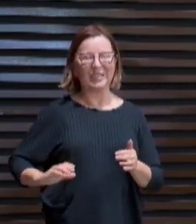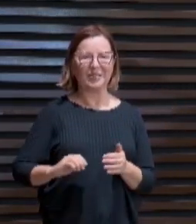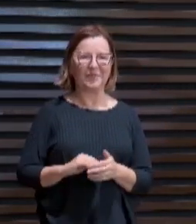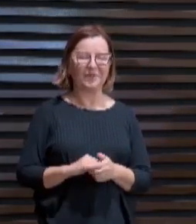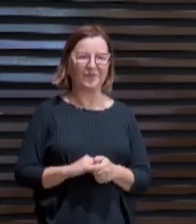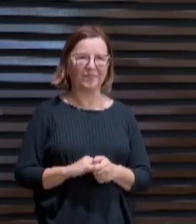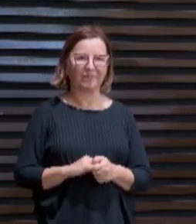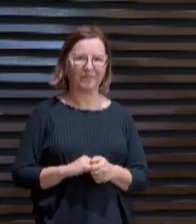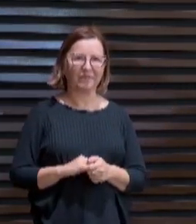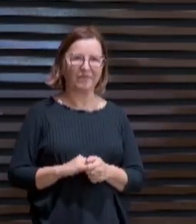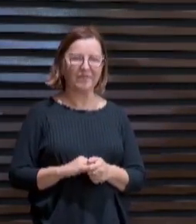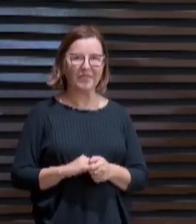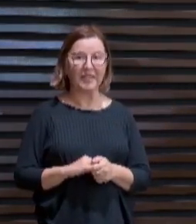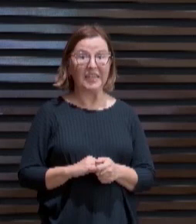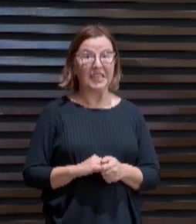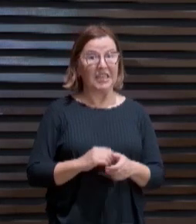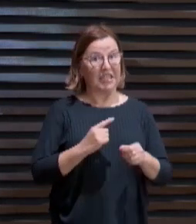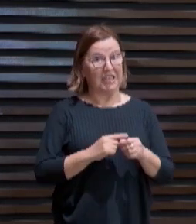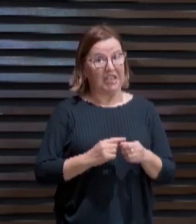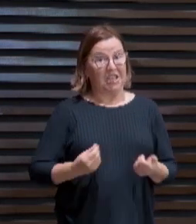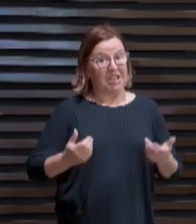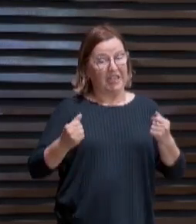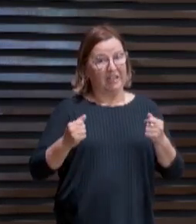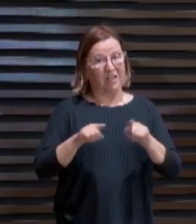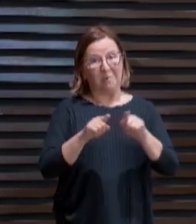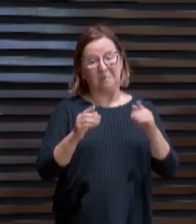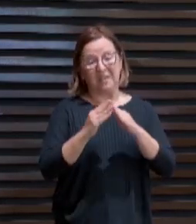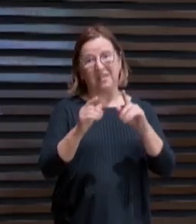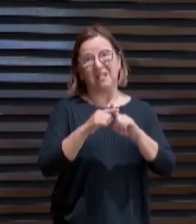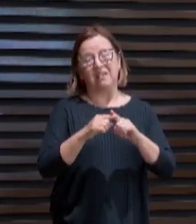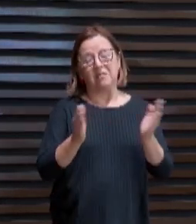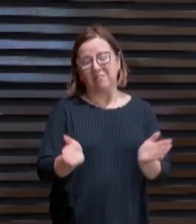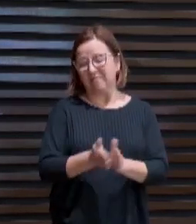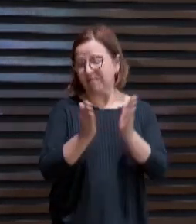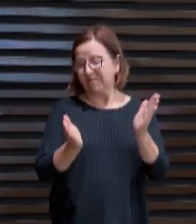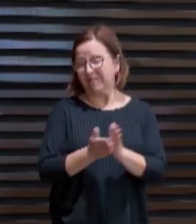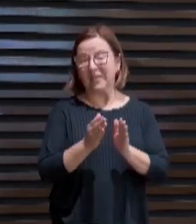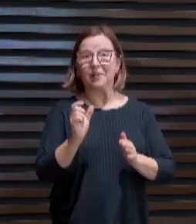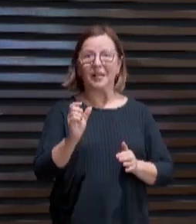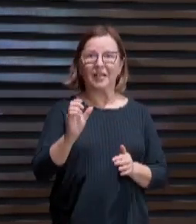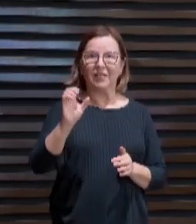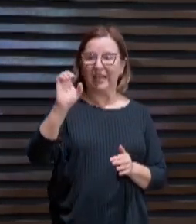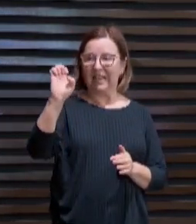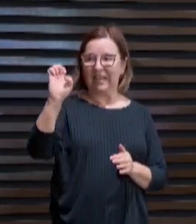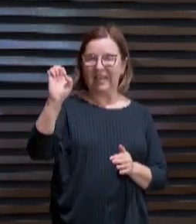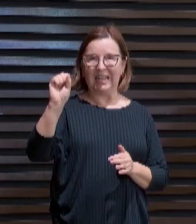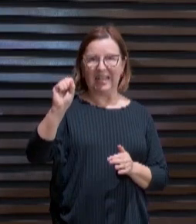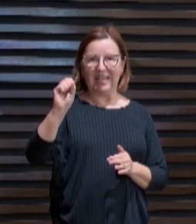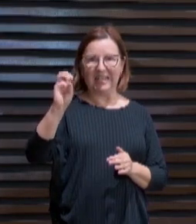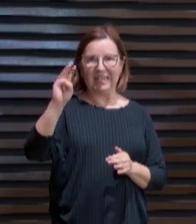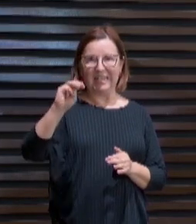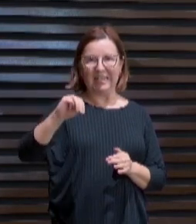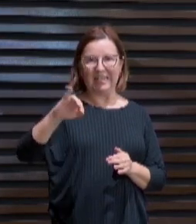porquê. Mas era uma cidade muito rica e uma igreja muito pobre. A palavra Esmirna, ela significa mirra. Os irmãos